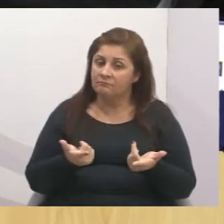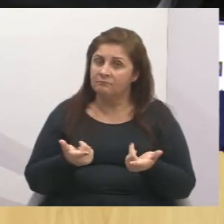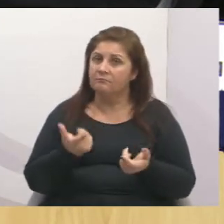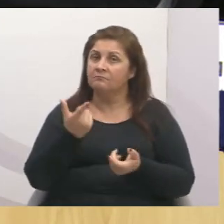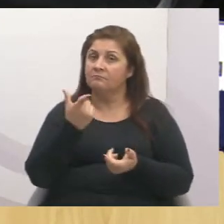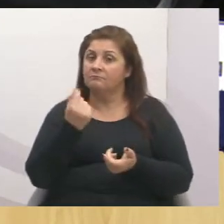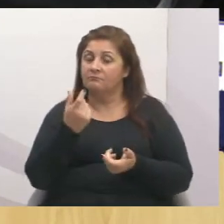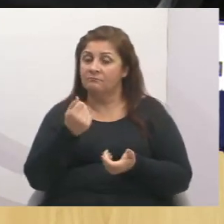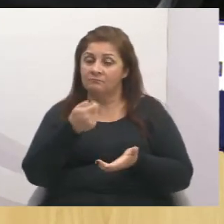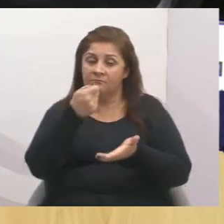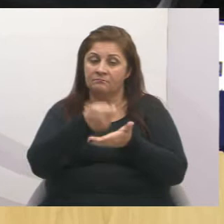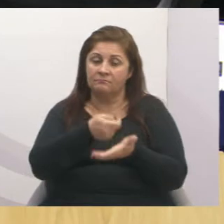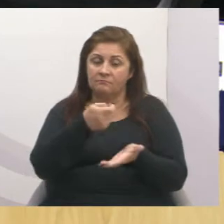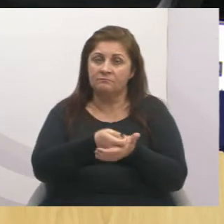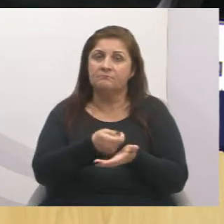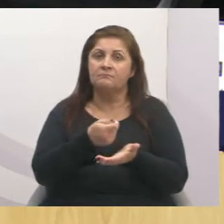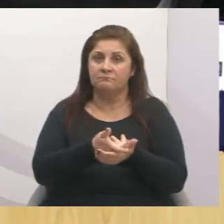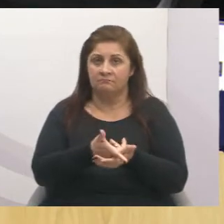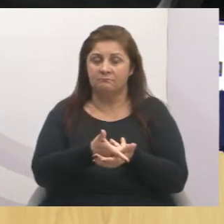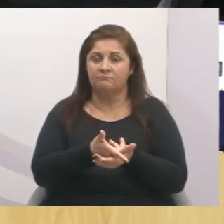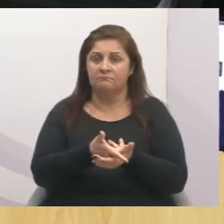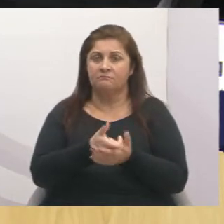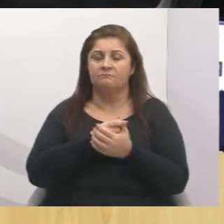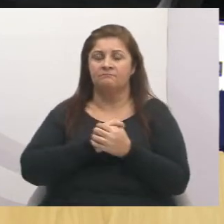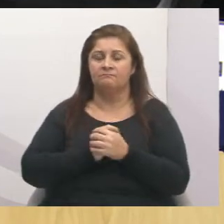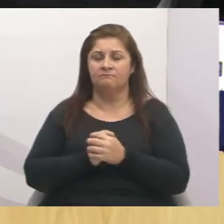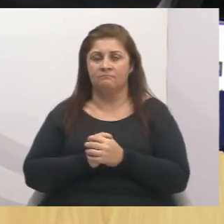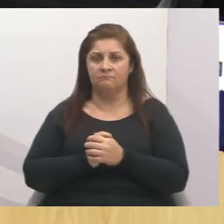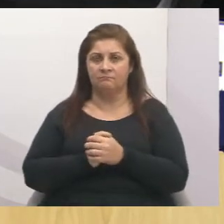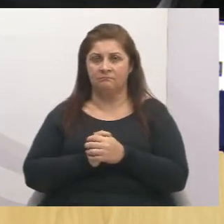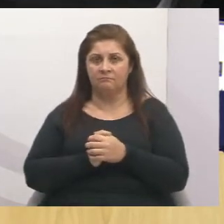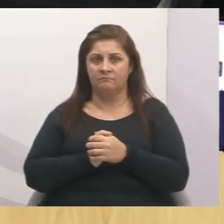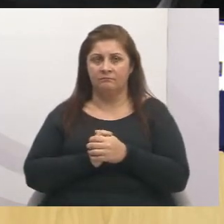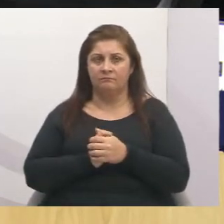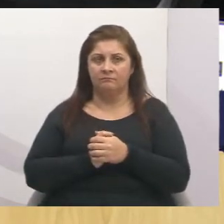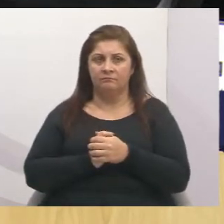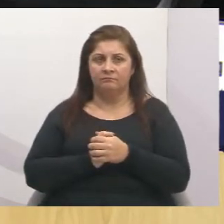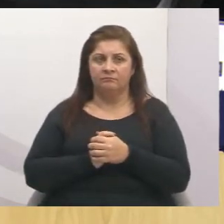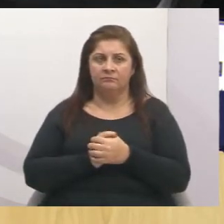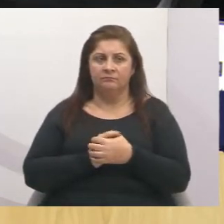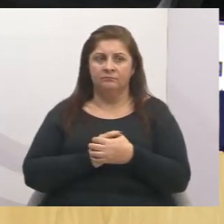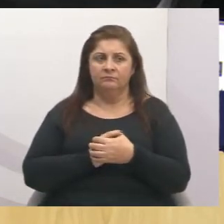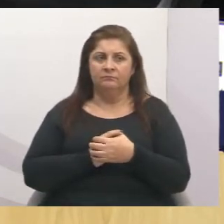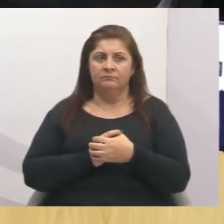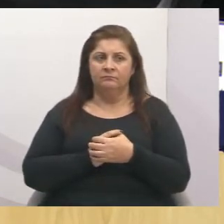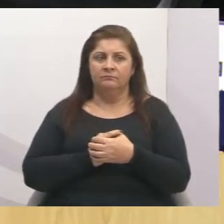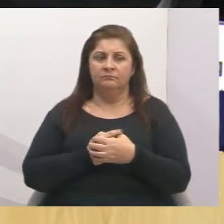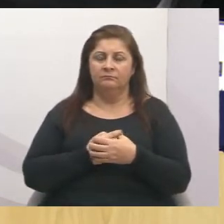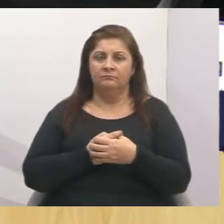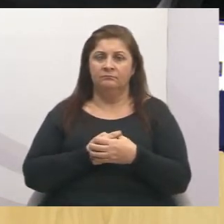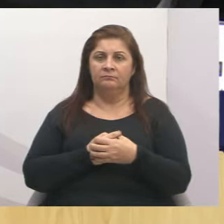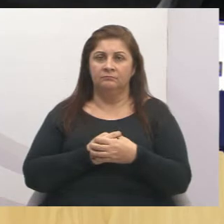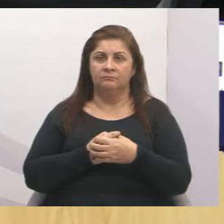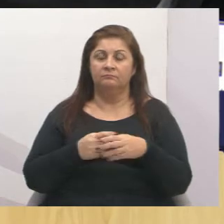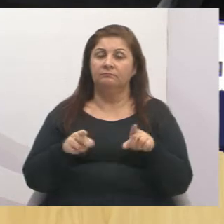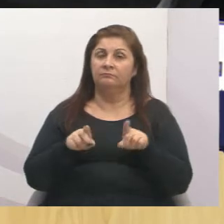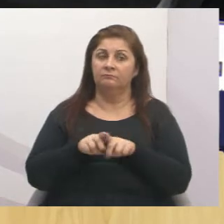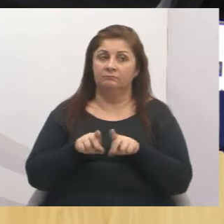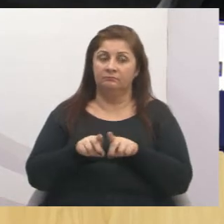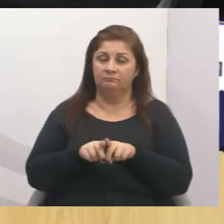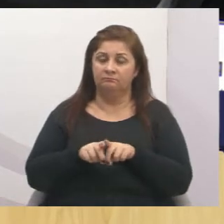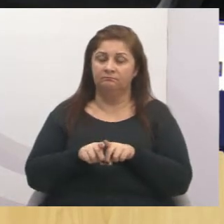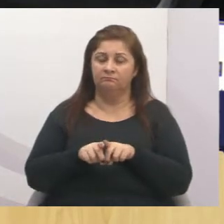e econômicas do Instituto. E, então, fazendo também